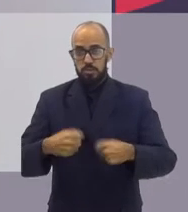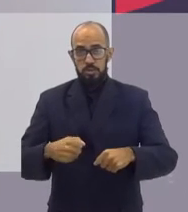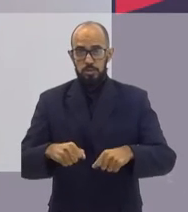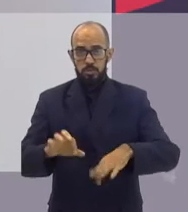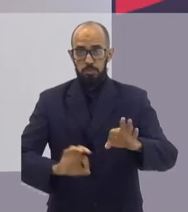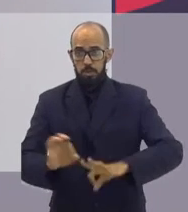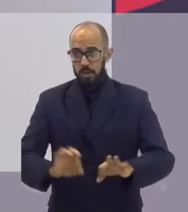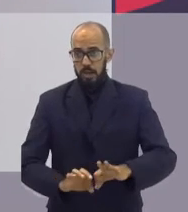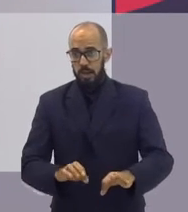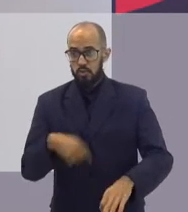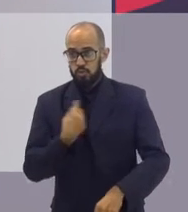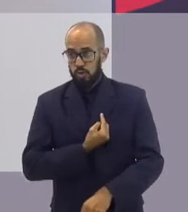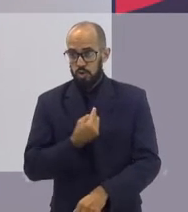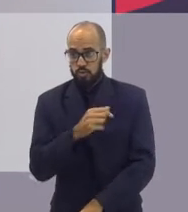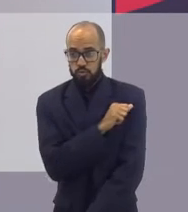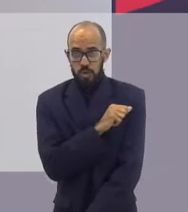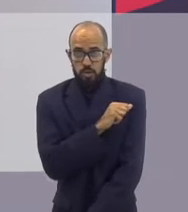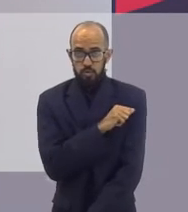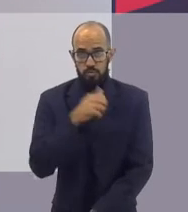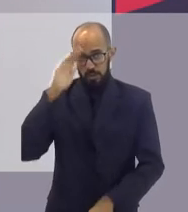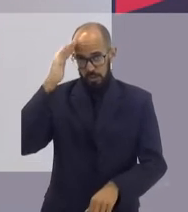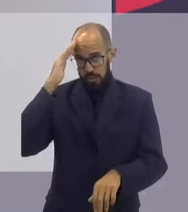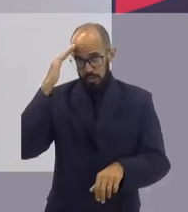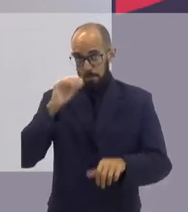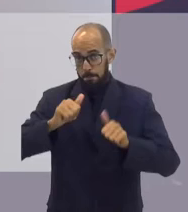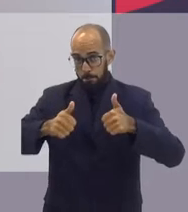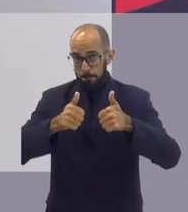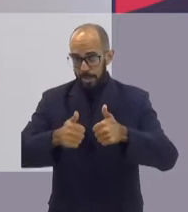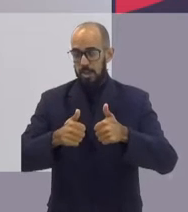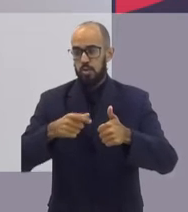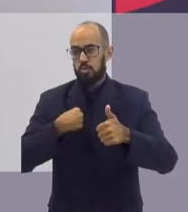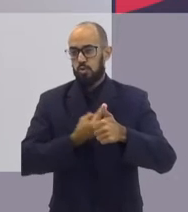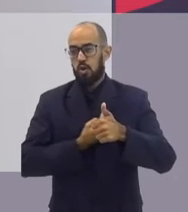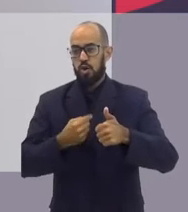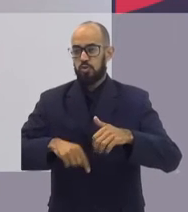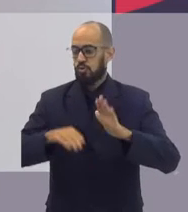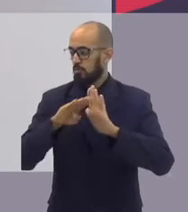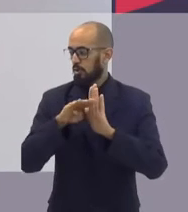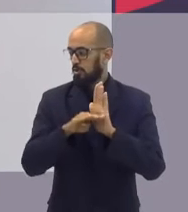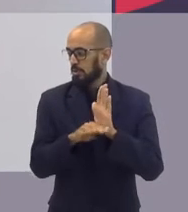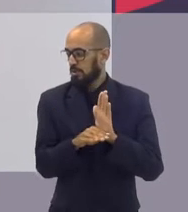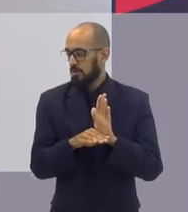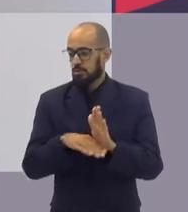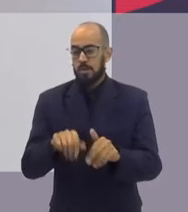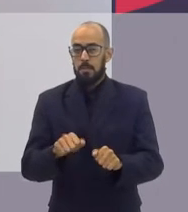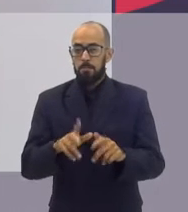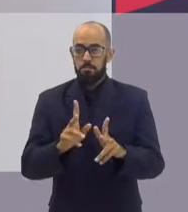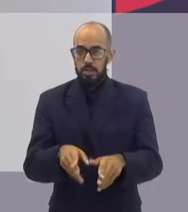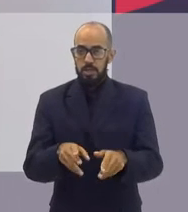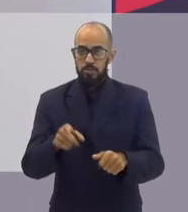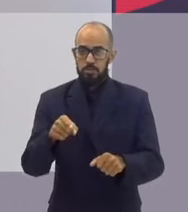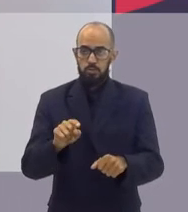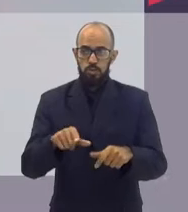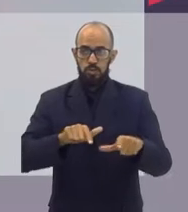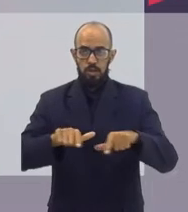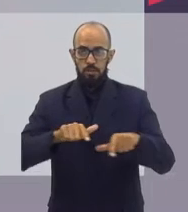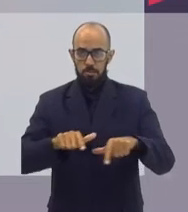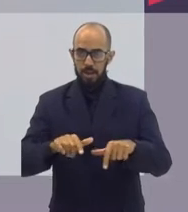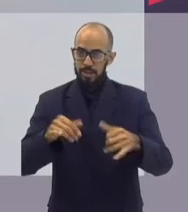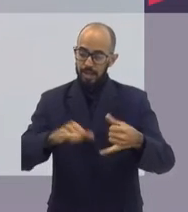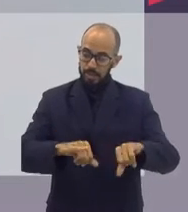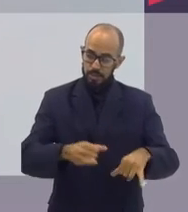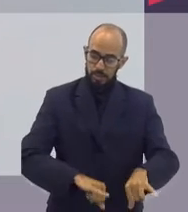que preparar nossos alunos para entender bem todo o processo, né? Mesmo que trabalhe na área específica